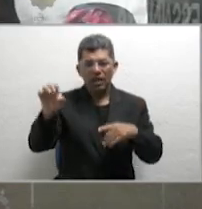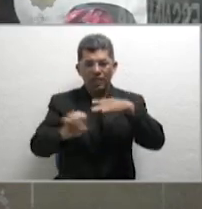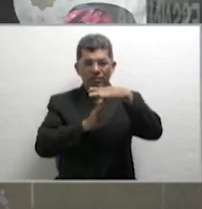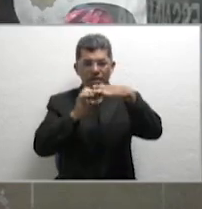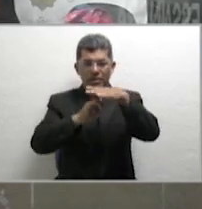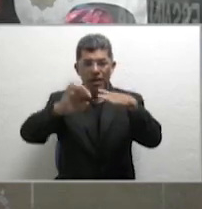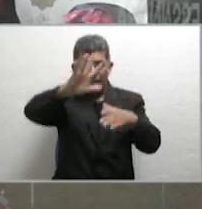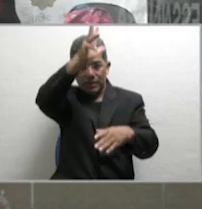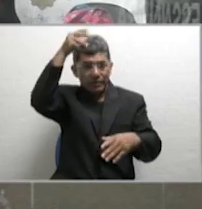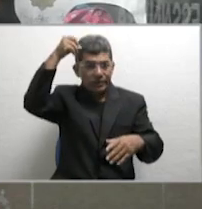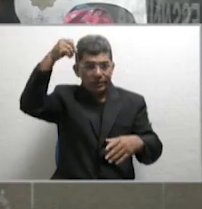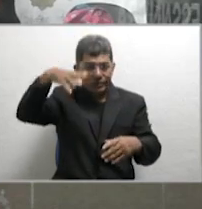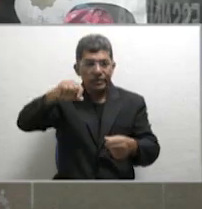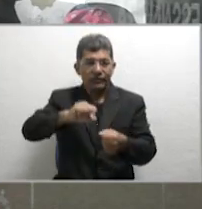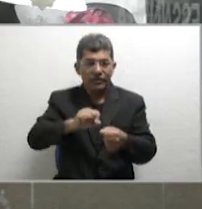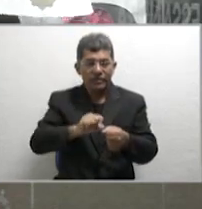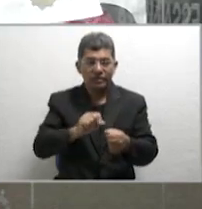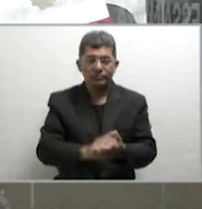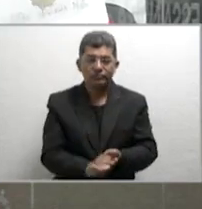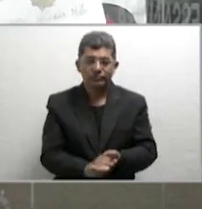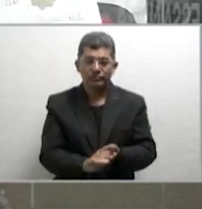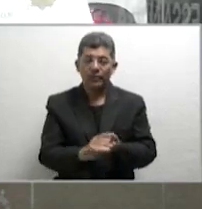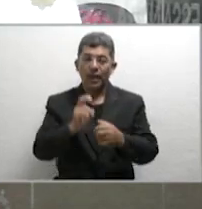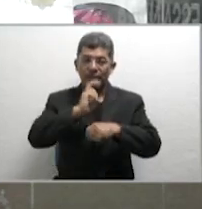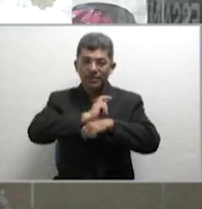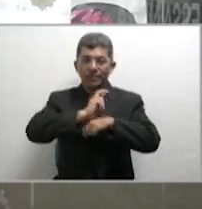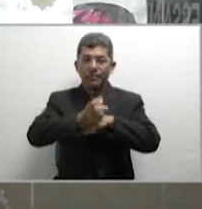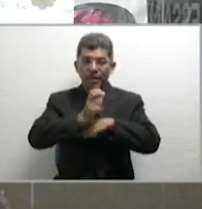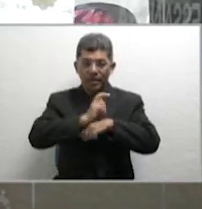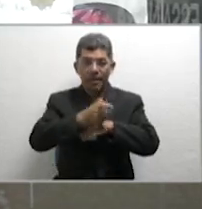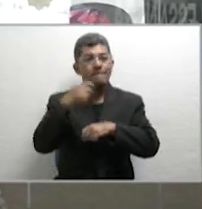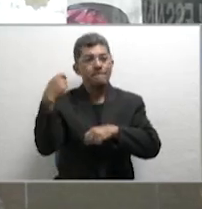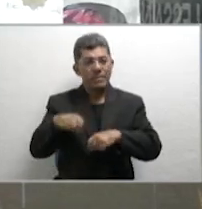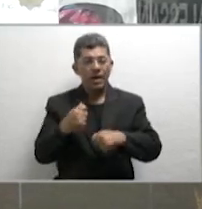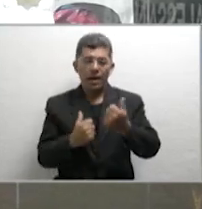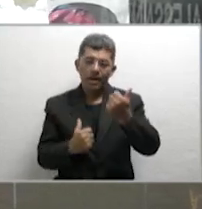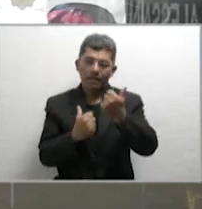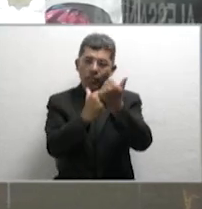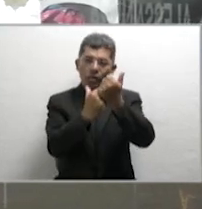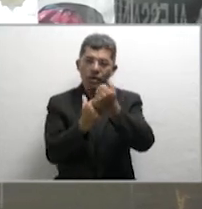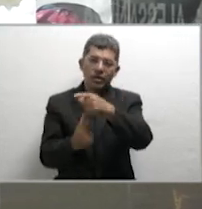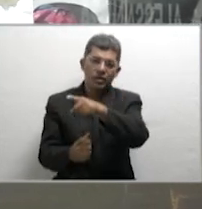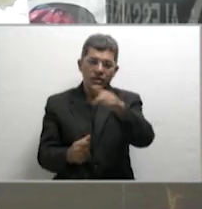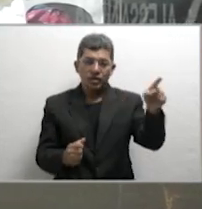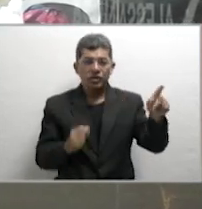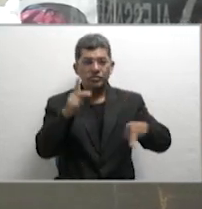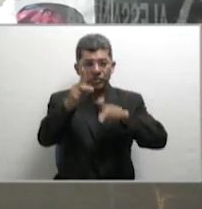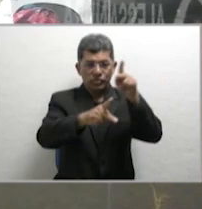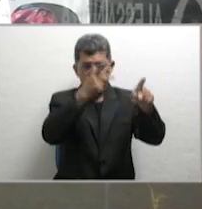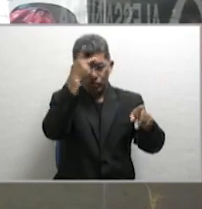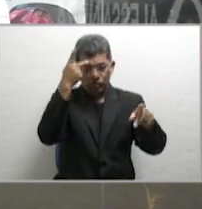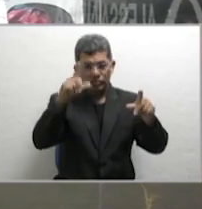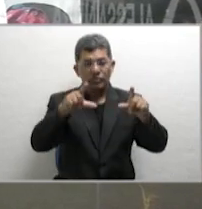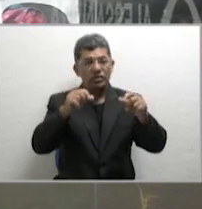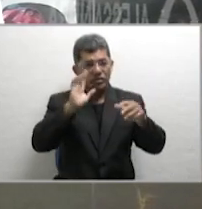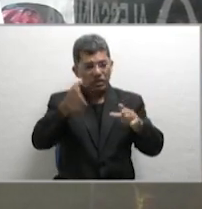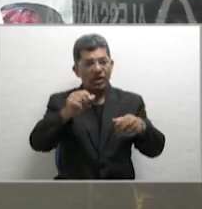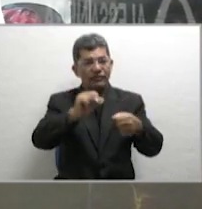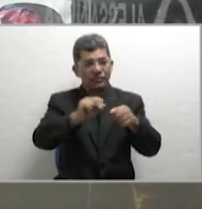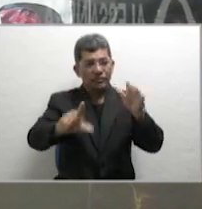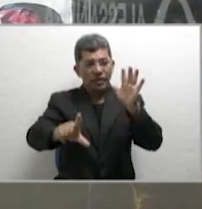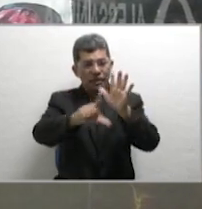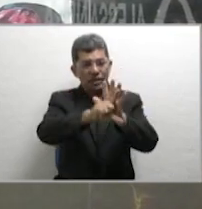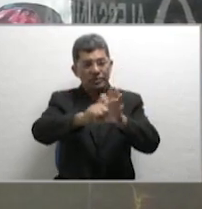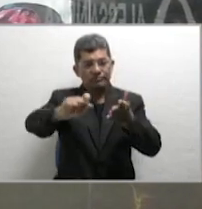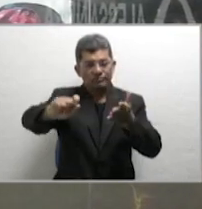Energia vem cometendo. Esta casa apoia a causa de vocês, já fizemos, inclusive, leis para